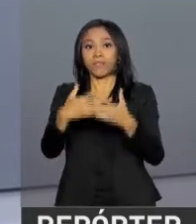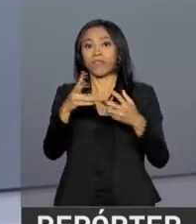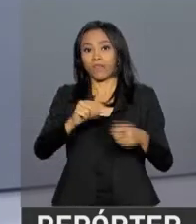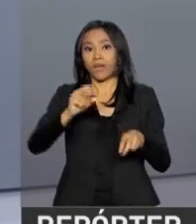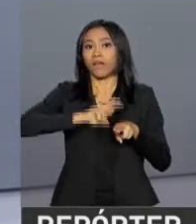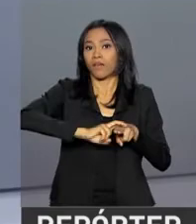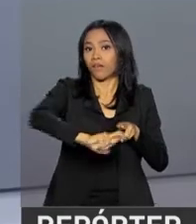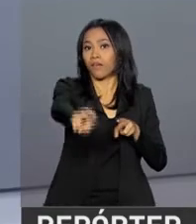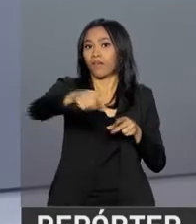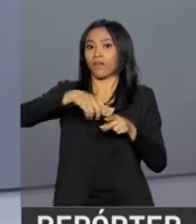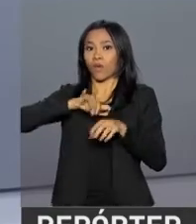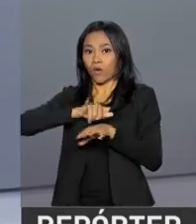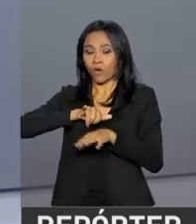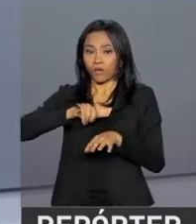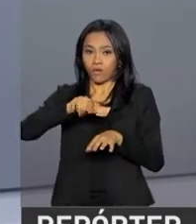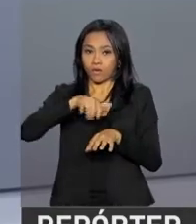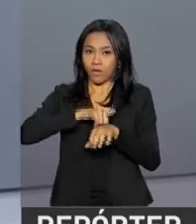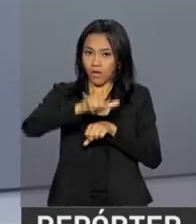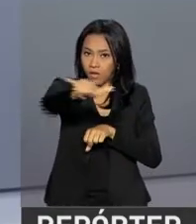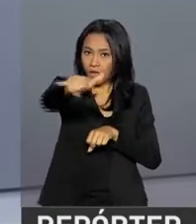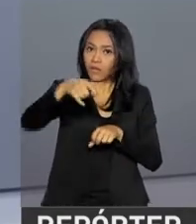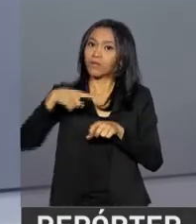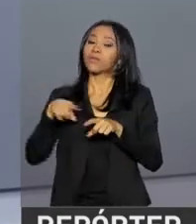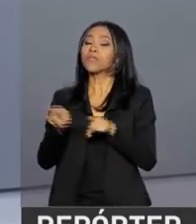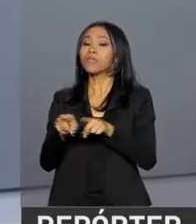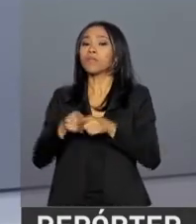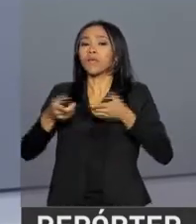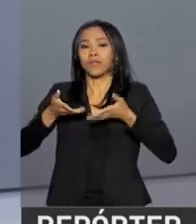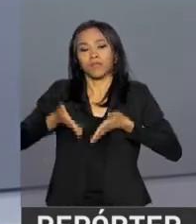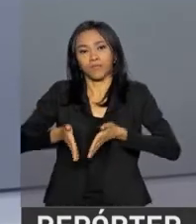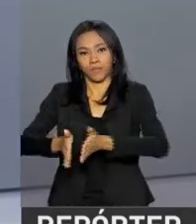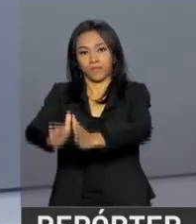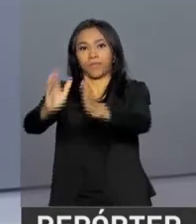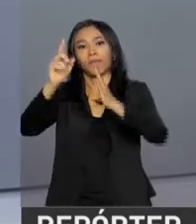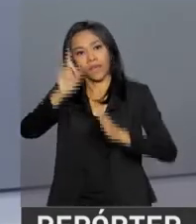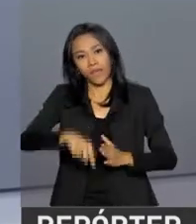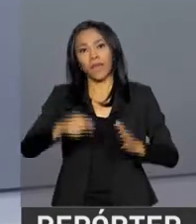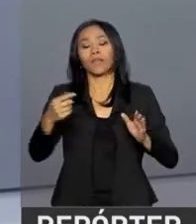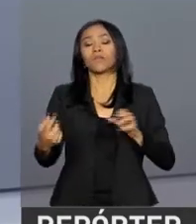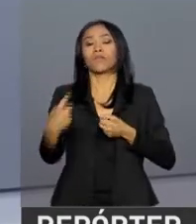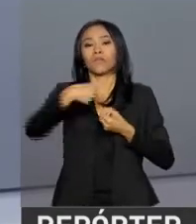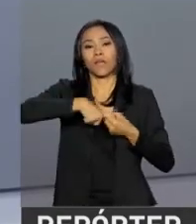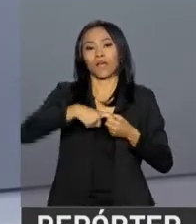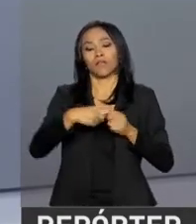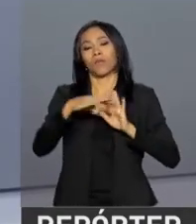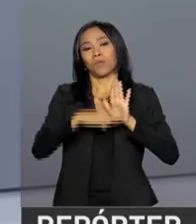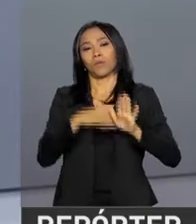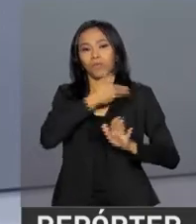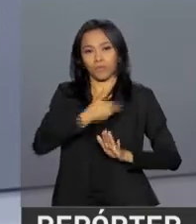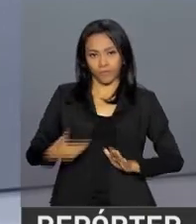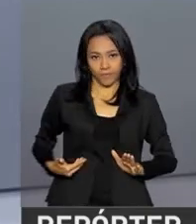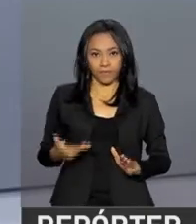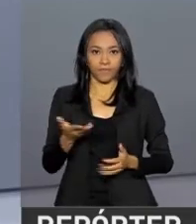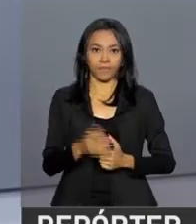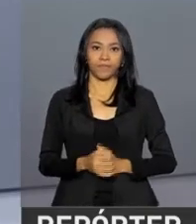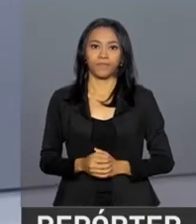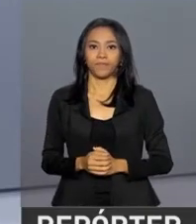e aéreo a conclusão faz parte do programa agora é avançar que está retomando obras inacabadas